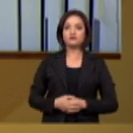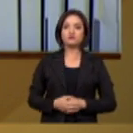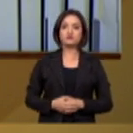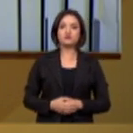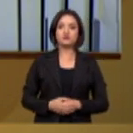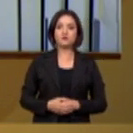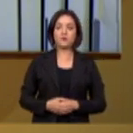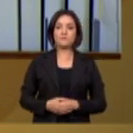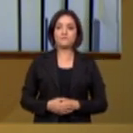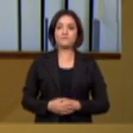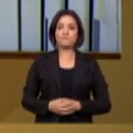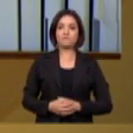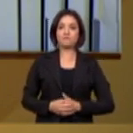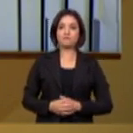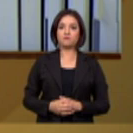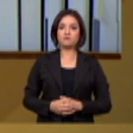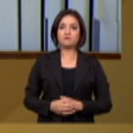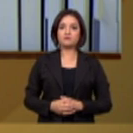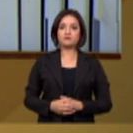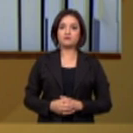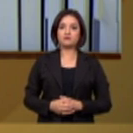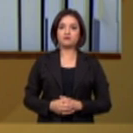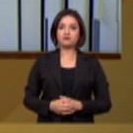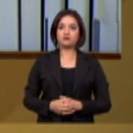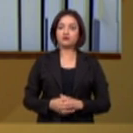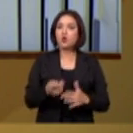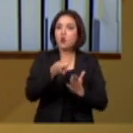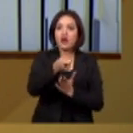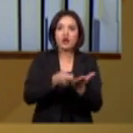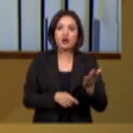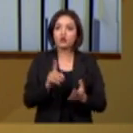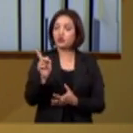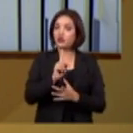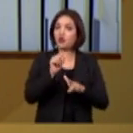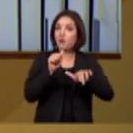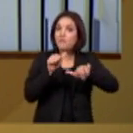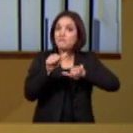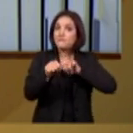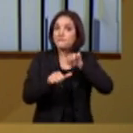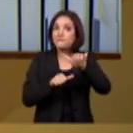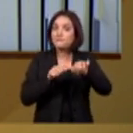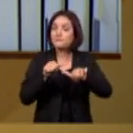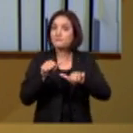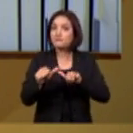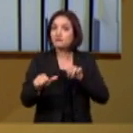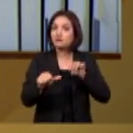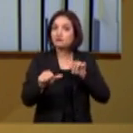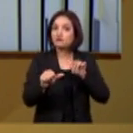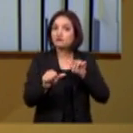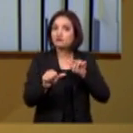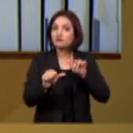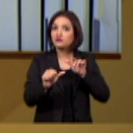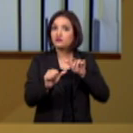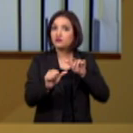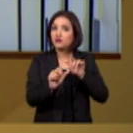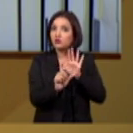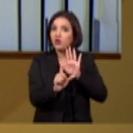bom então o eminente relator não alterou a parte dispositiva é isso